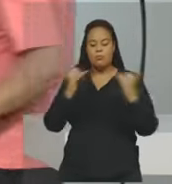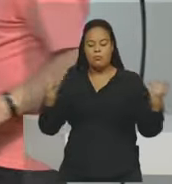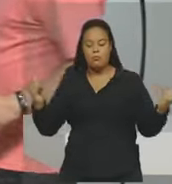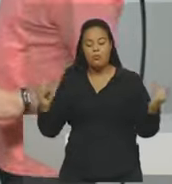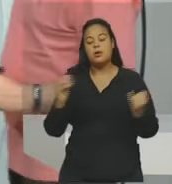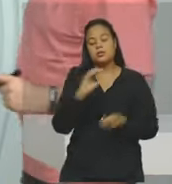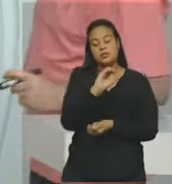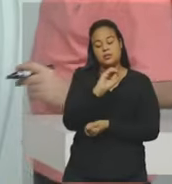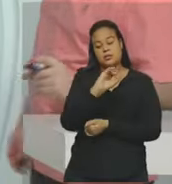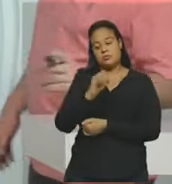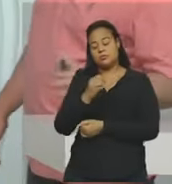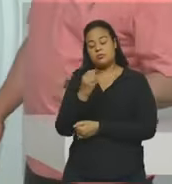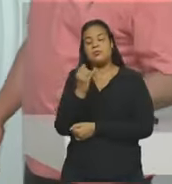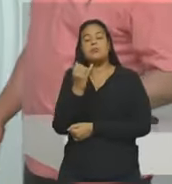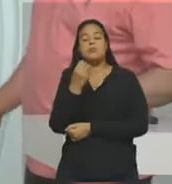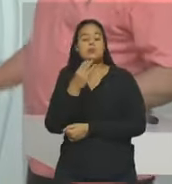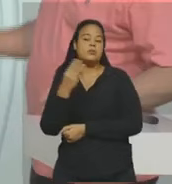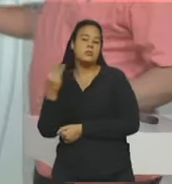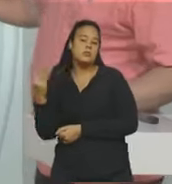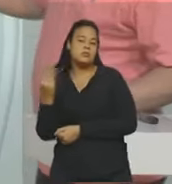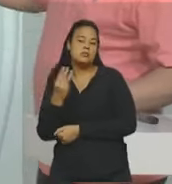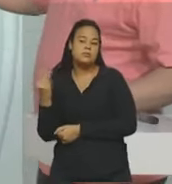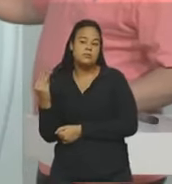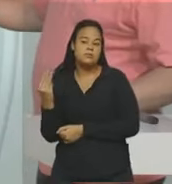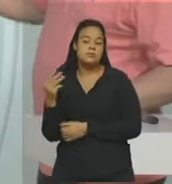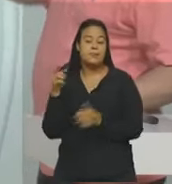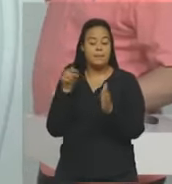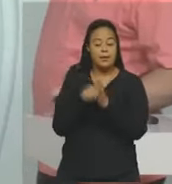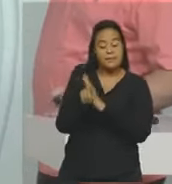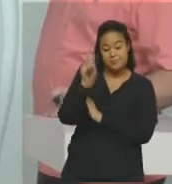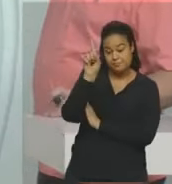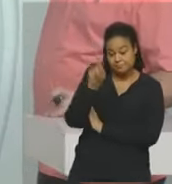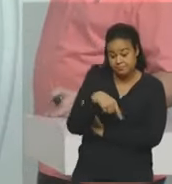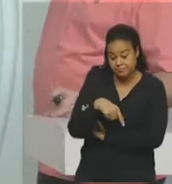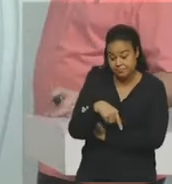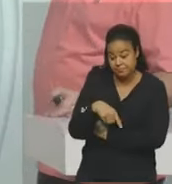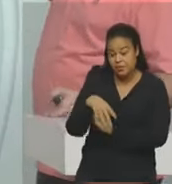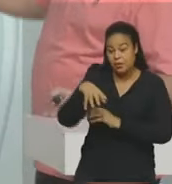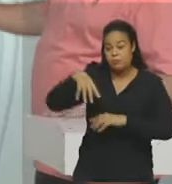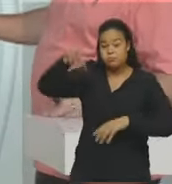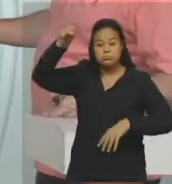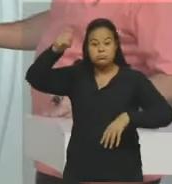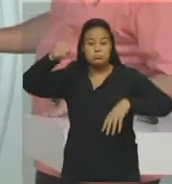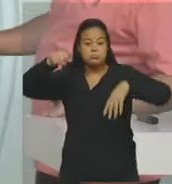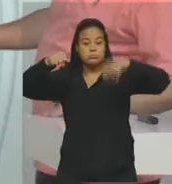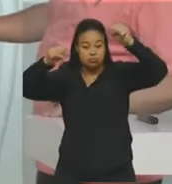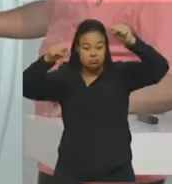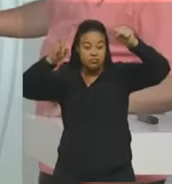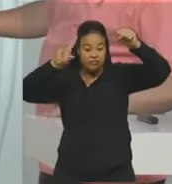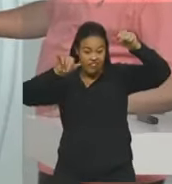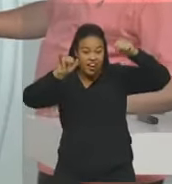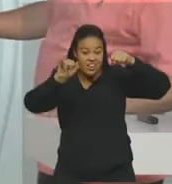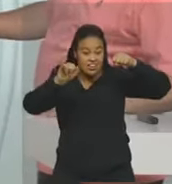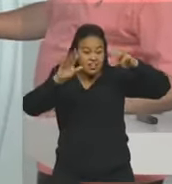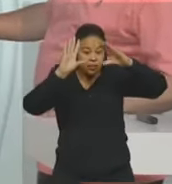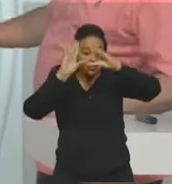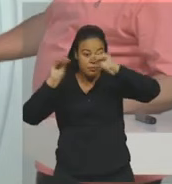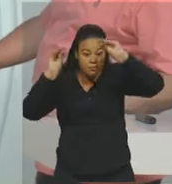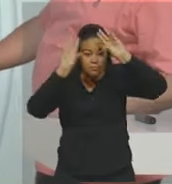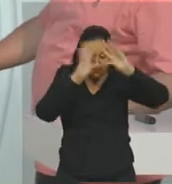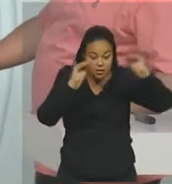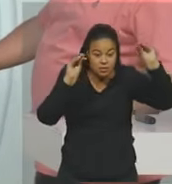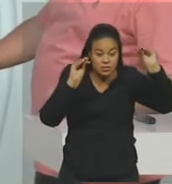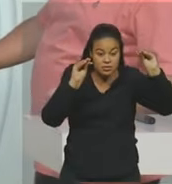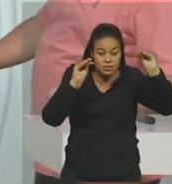0,33. A pergunta é, alguma dessas lâmpadas vai queimar? Olha só, a lâmpada 1